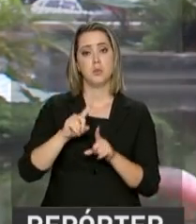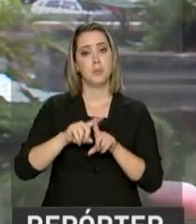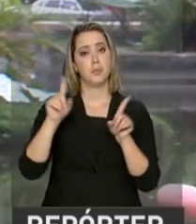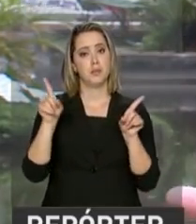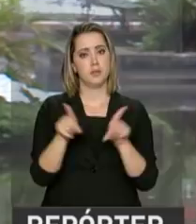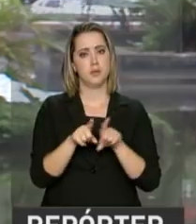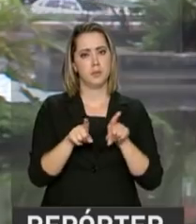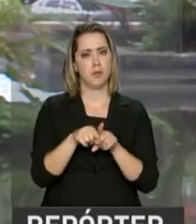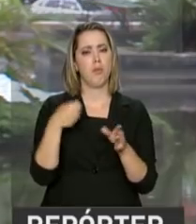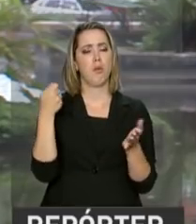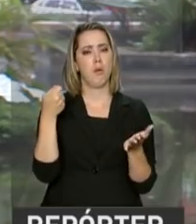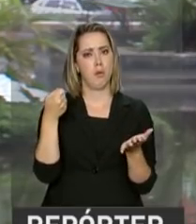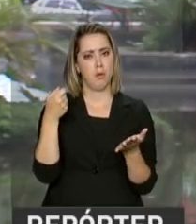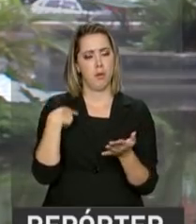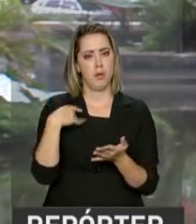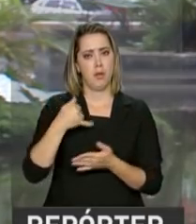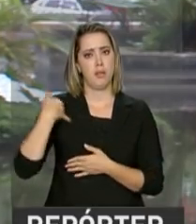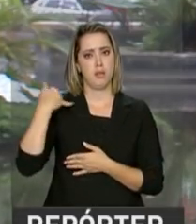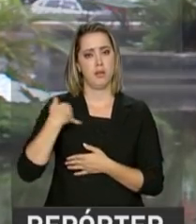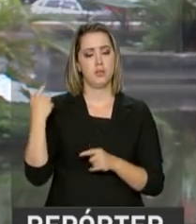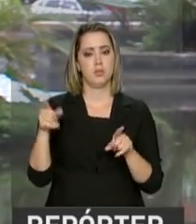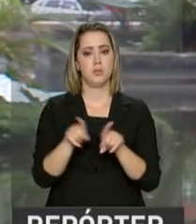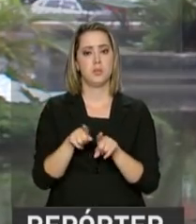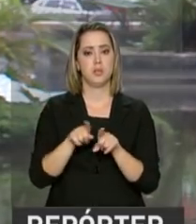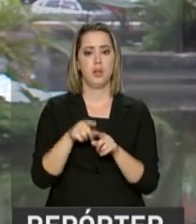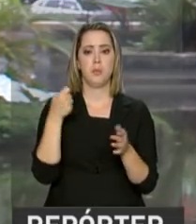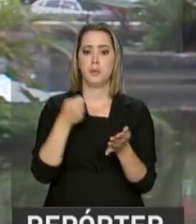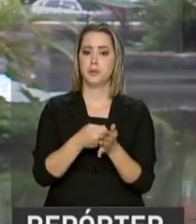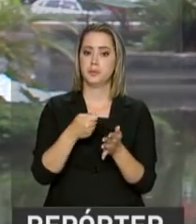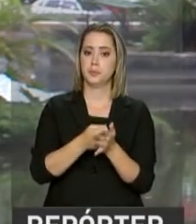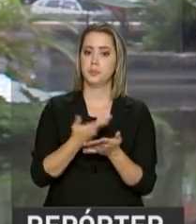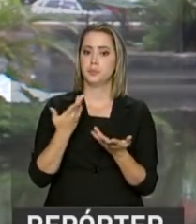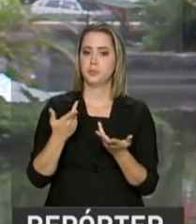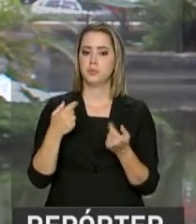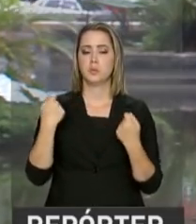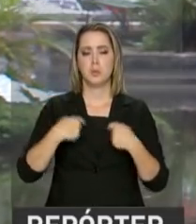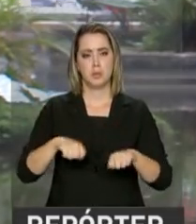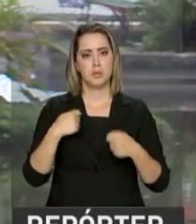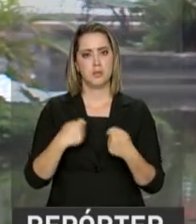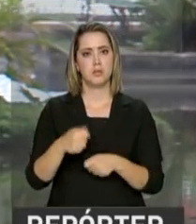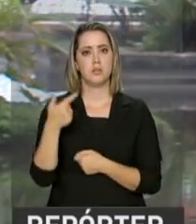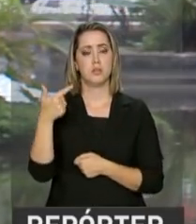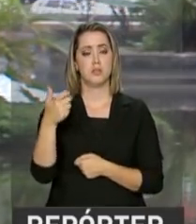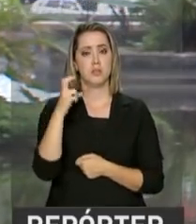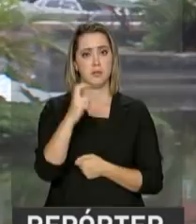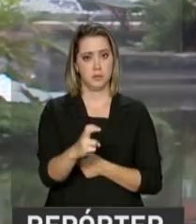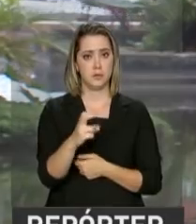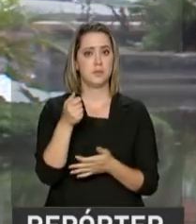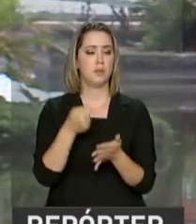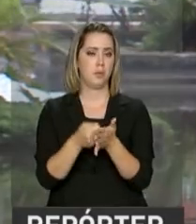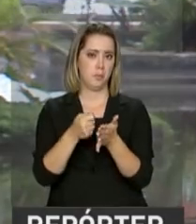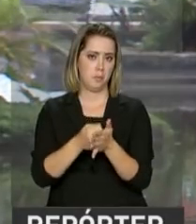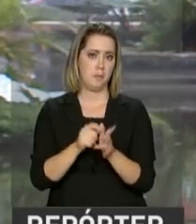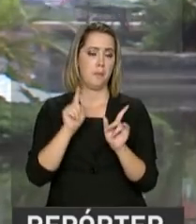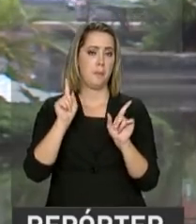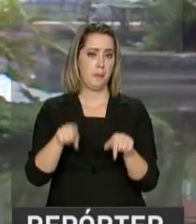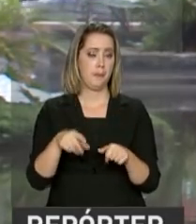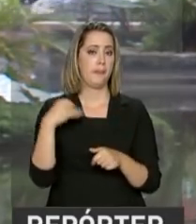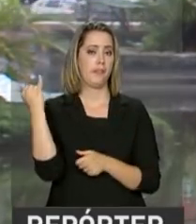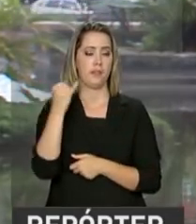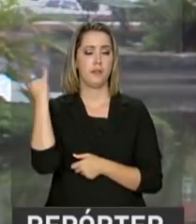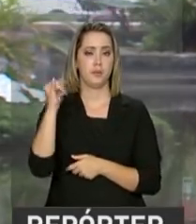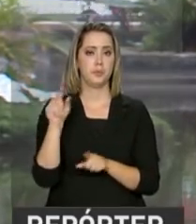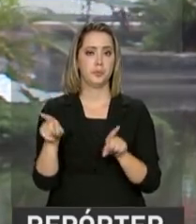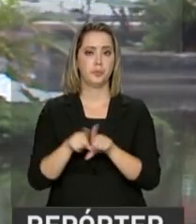além da idade mínima é exigível ainda o tempo de contribuição precisará ter 25 anos de contribuição é importante